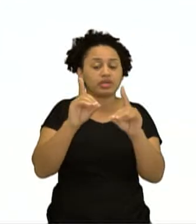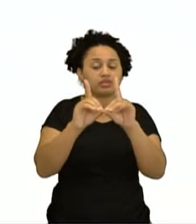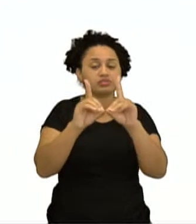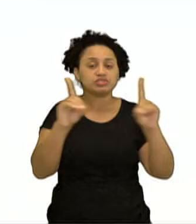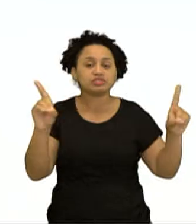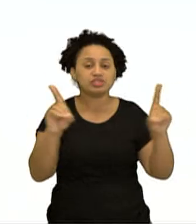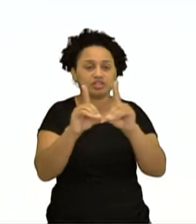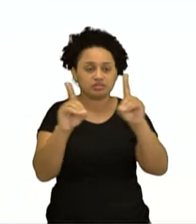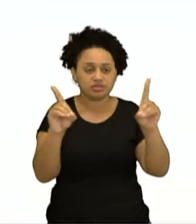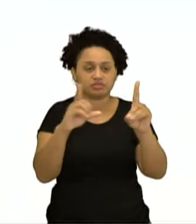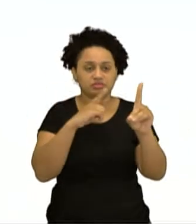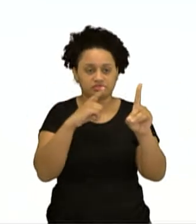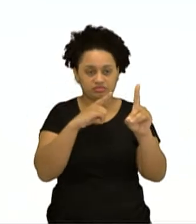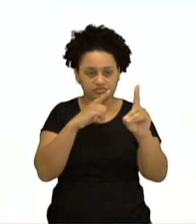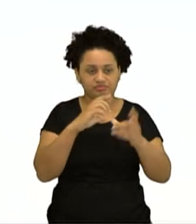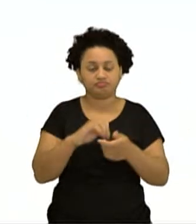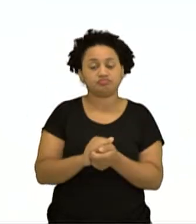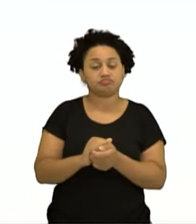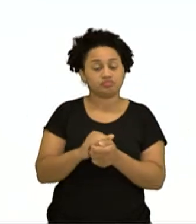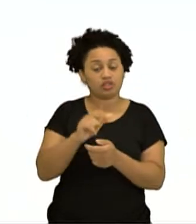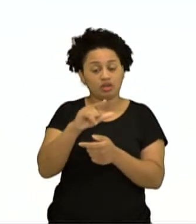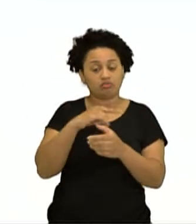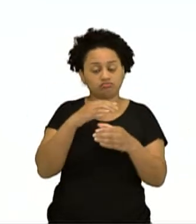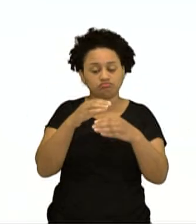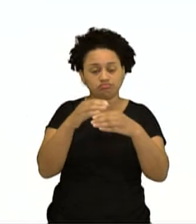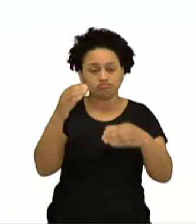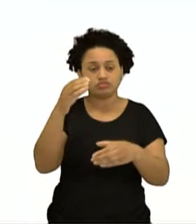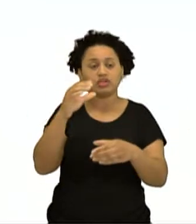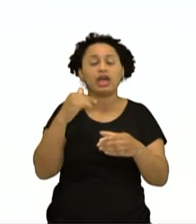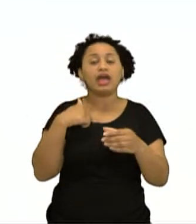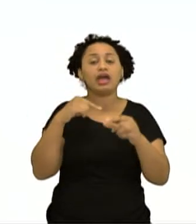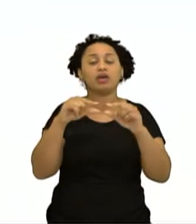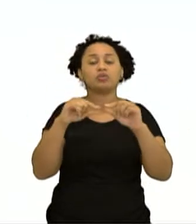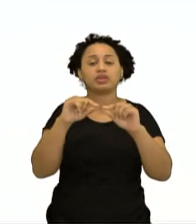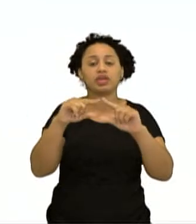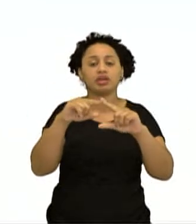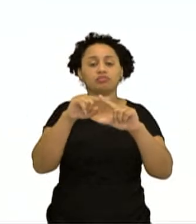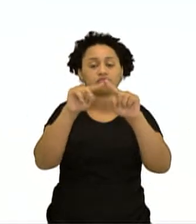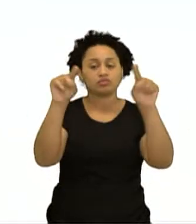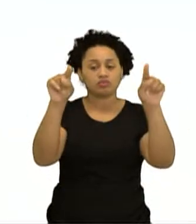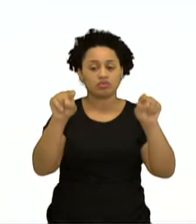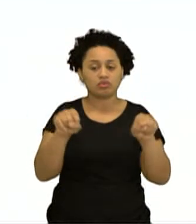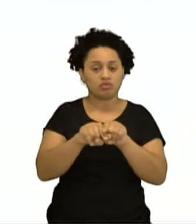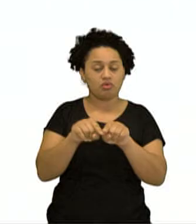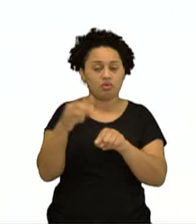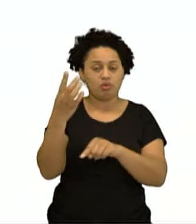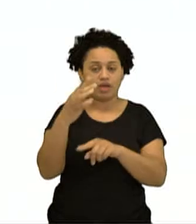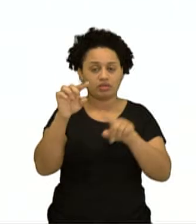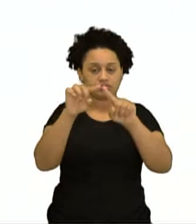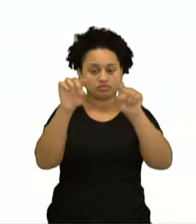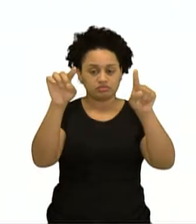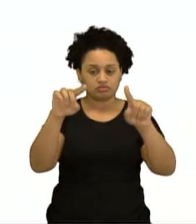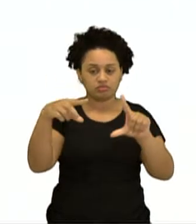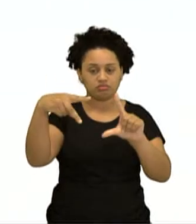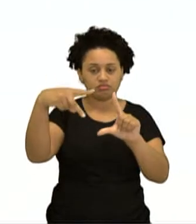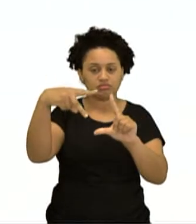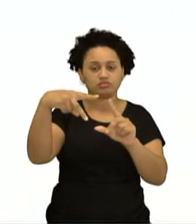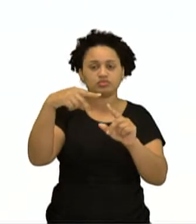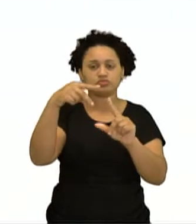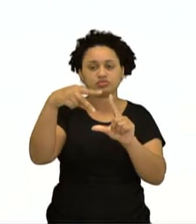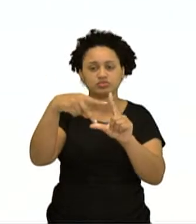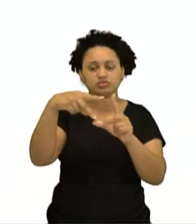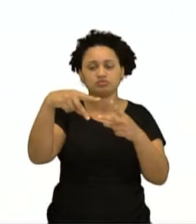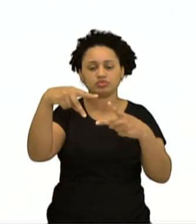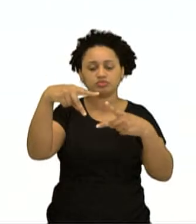cilindro. A secção meridiana de um cilindro é um quadrilátero. Então, ó, imaginando um cilindro, ele